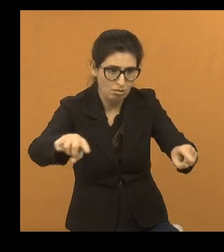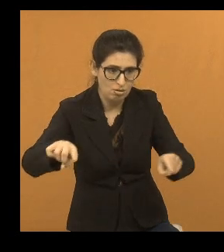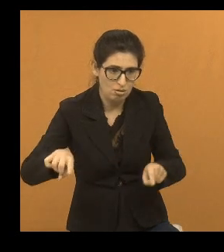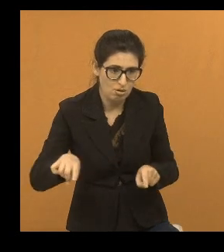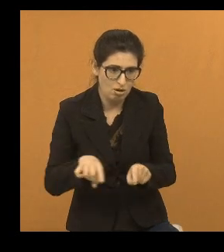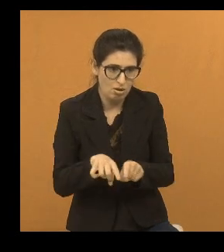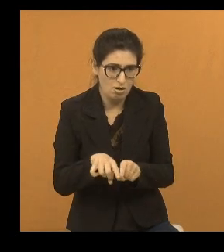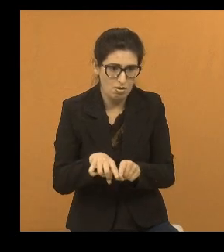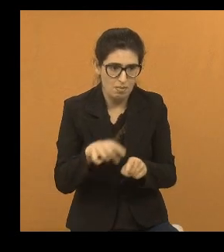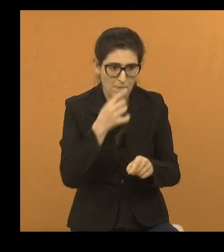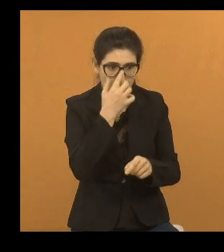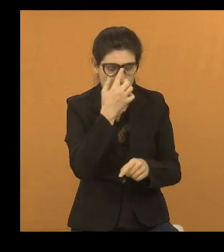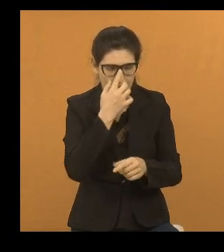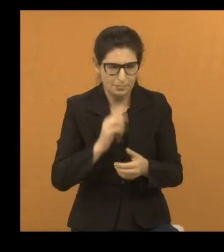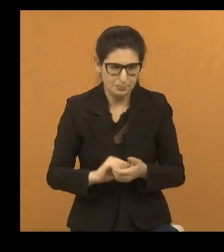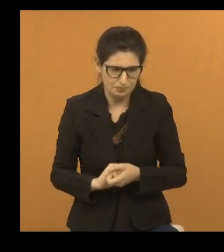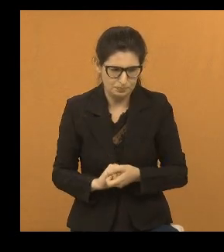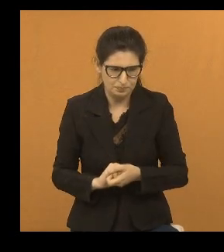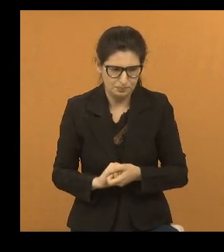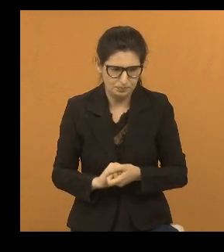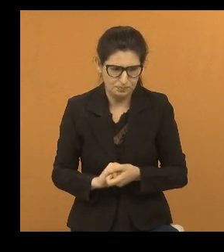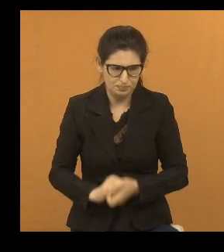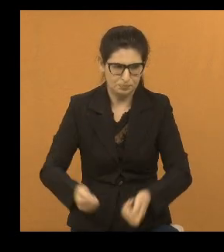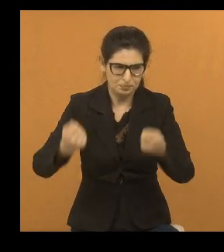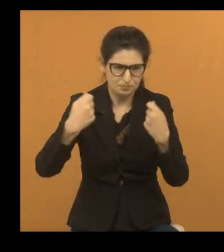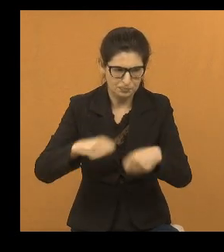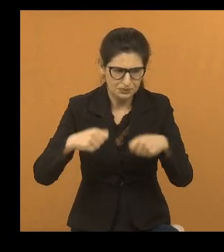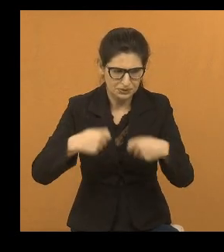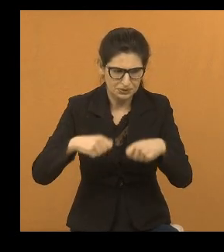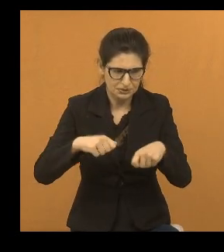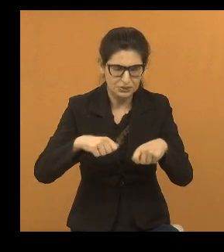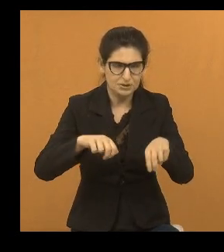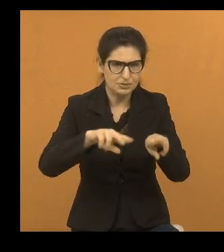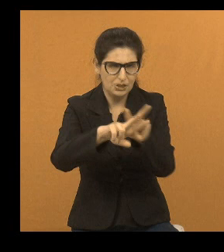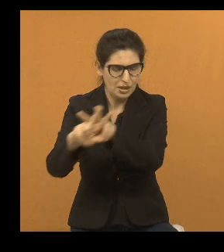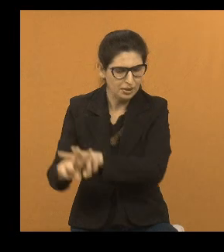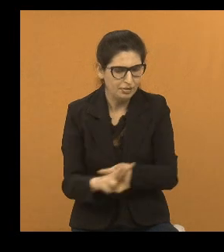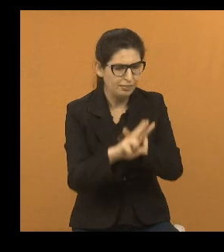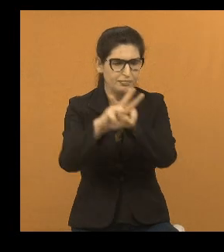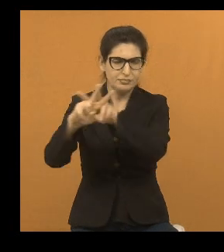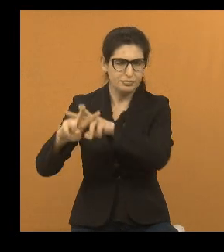foi verificado a necessidade de revisão desses critérios.